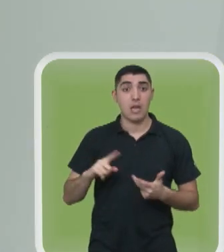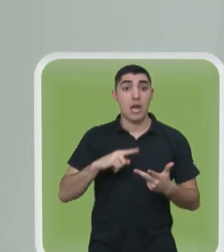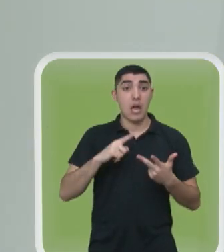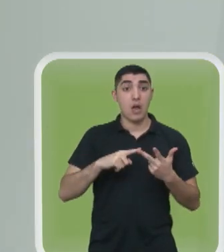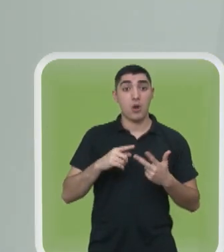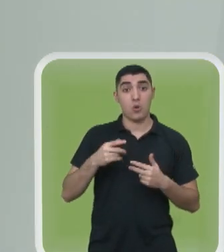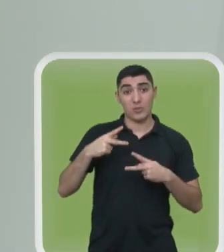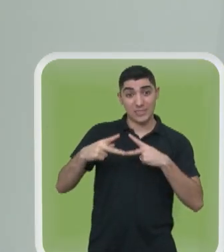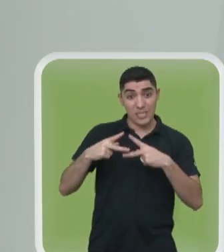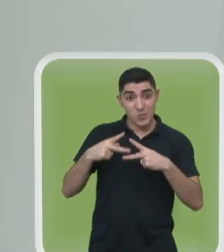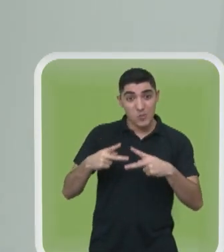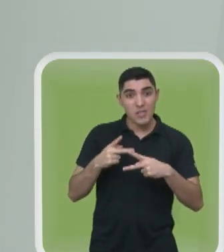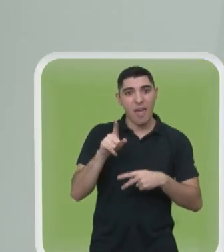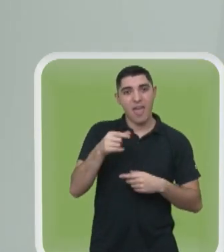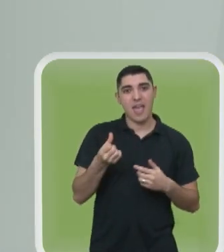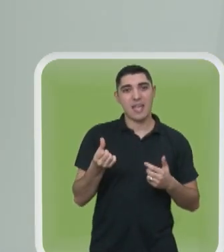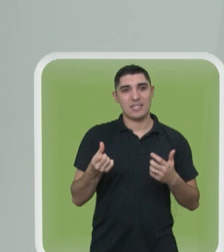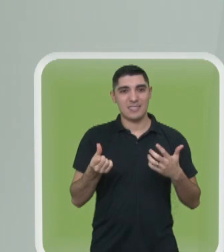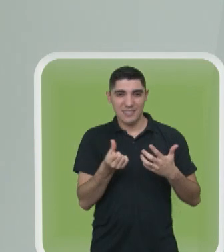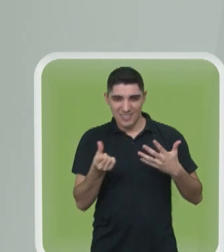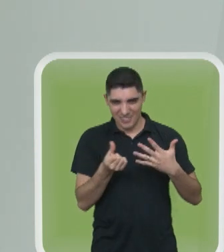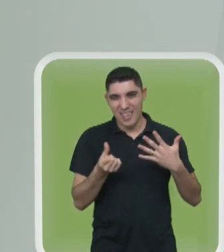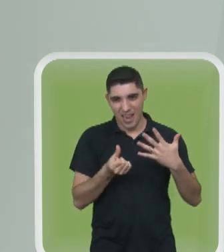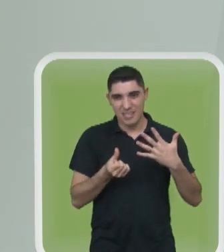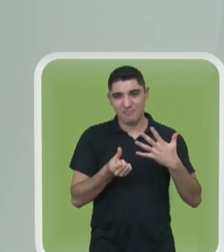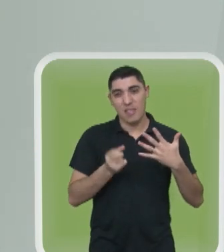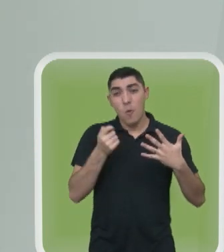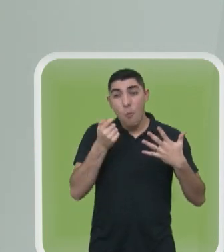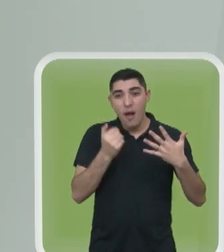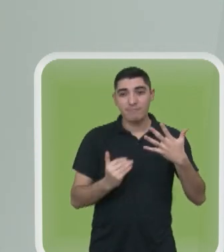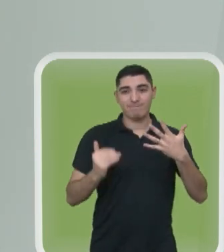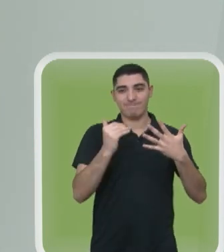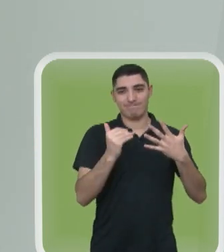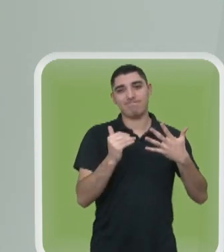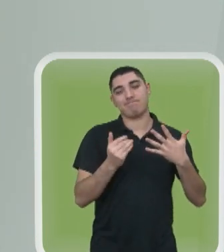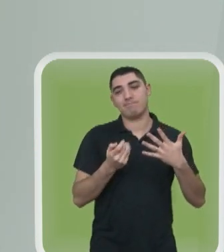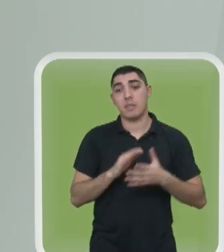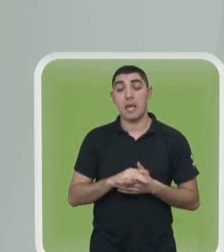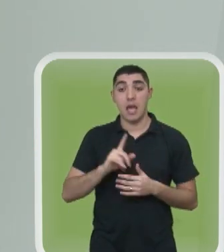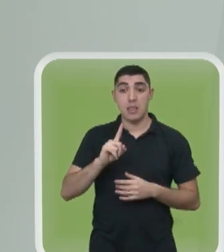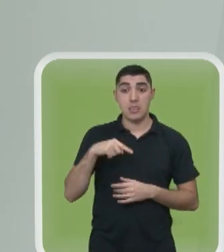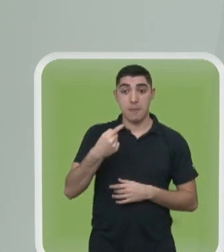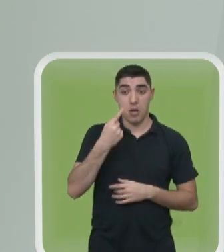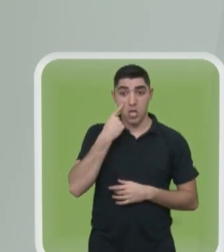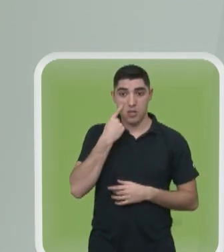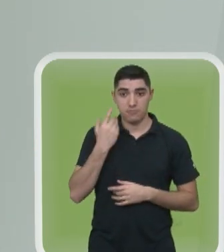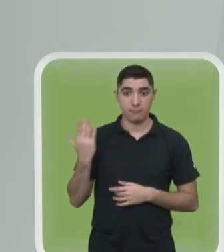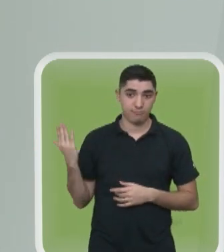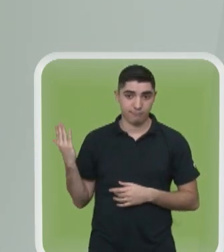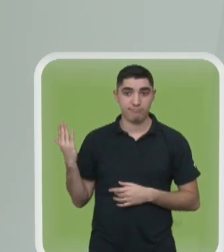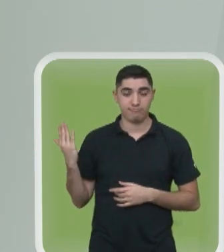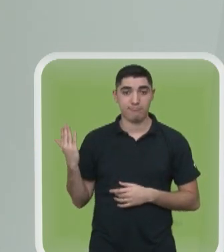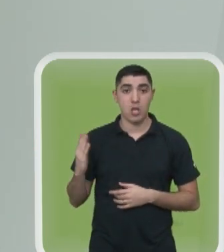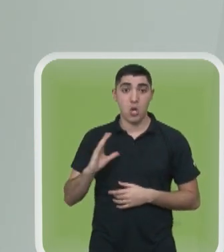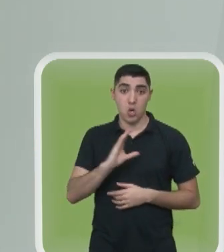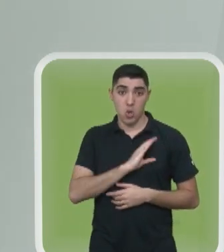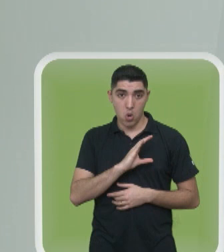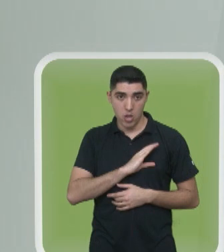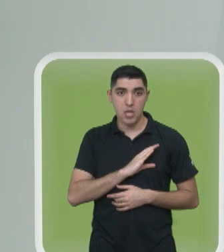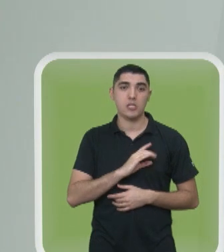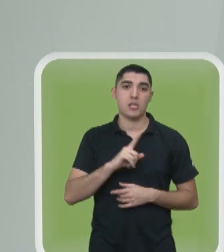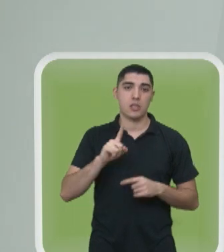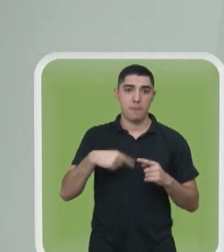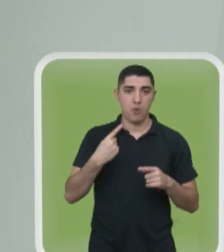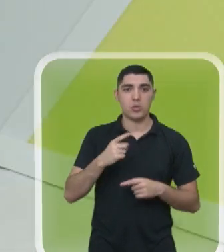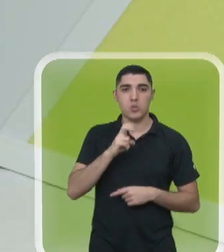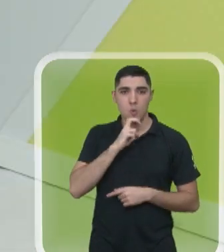pontos, poderia estar com 8 e está mais acima aí na tabela, depois Osasco, São Paulo, a última parte da tabela, tem Corinthians, Liga Sorocabana e Araraquara,